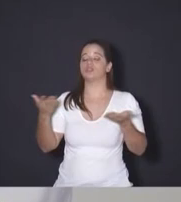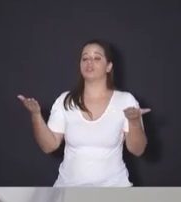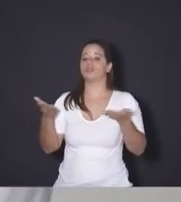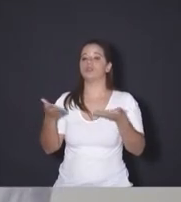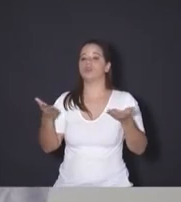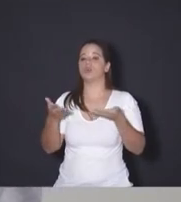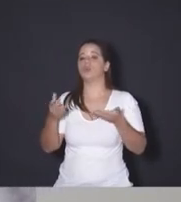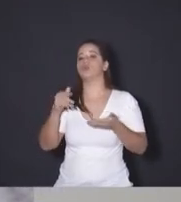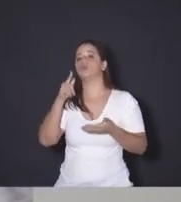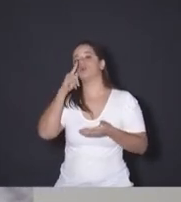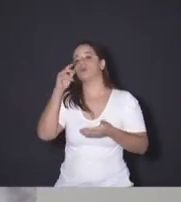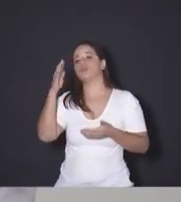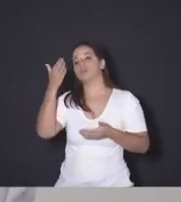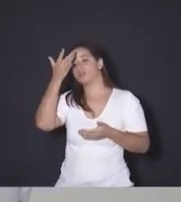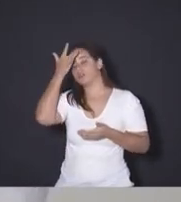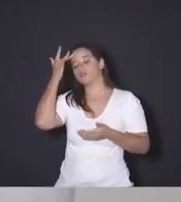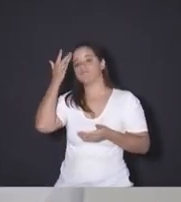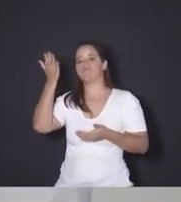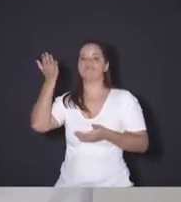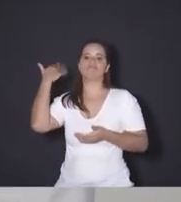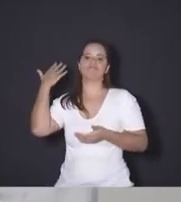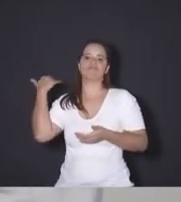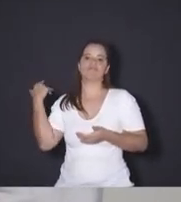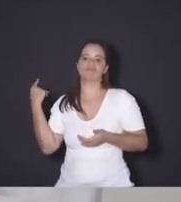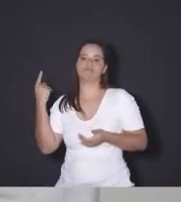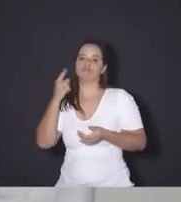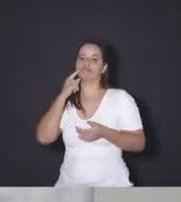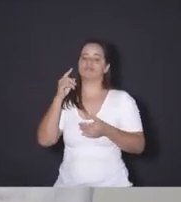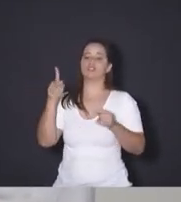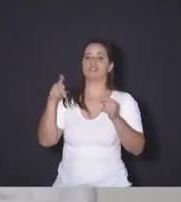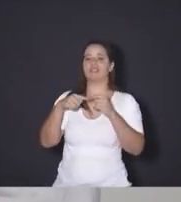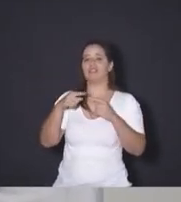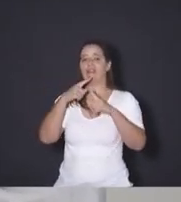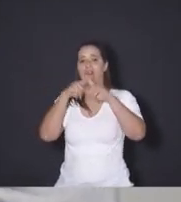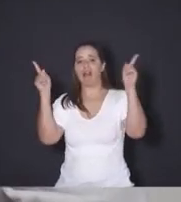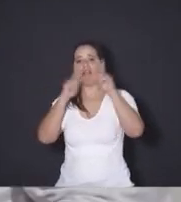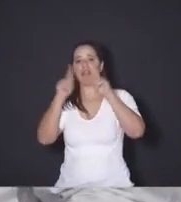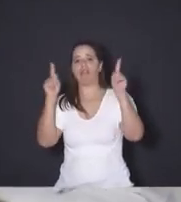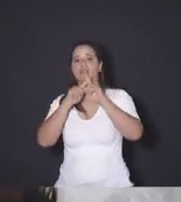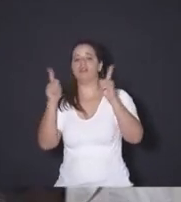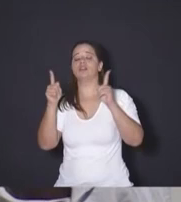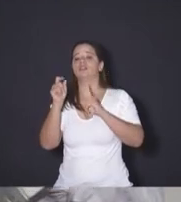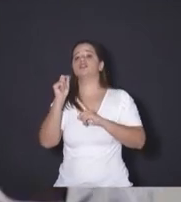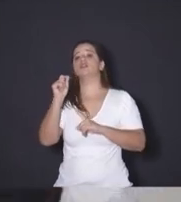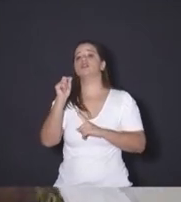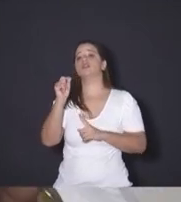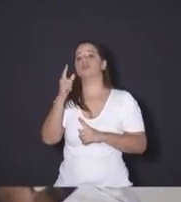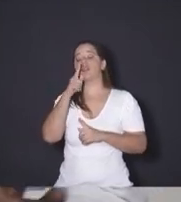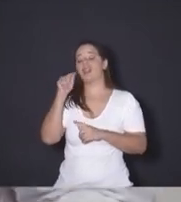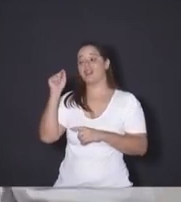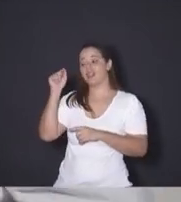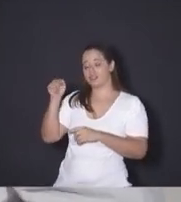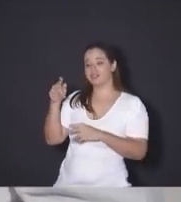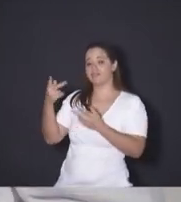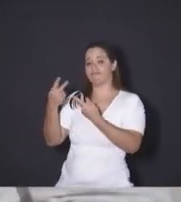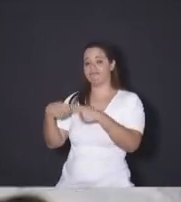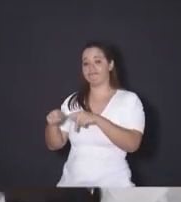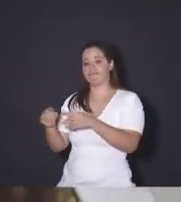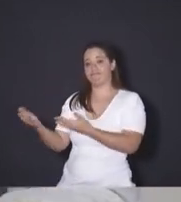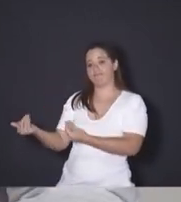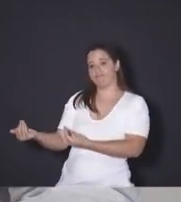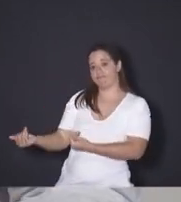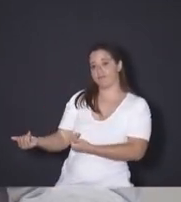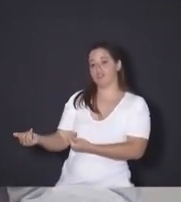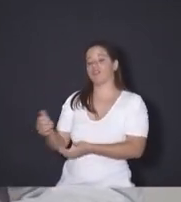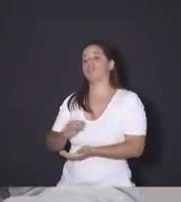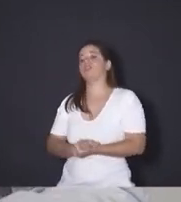os jurássicos dos blocos afro se queixam é de que essa juventude essa